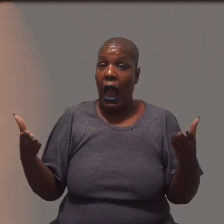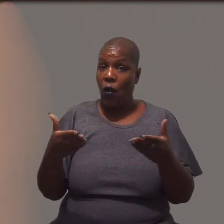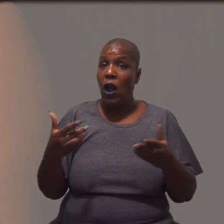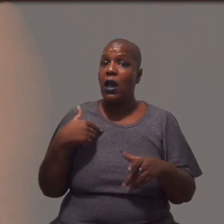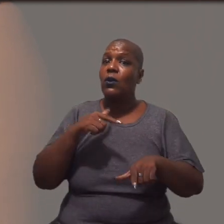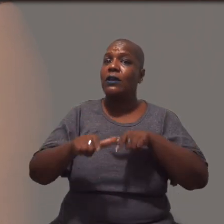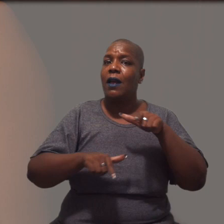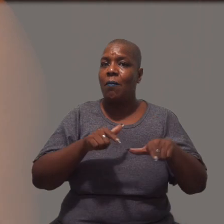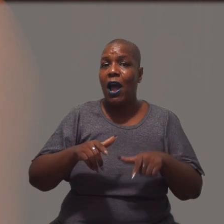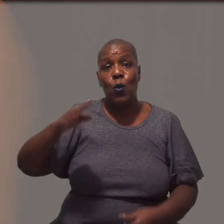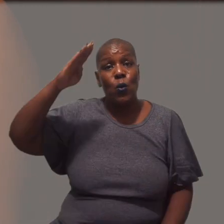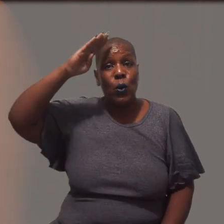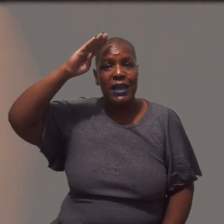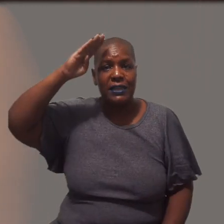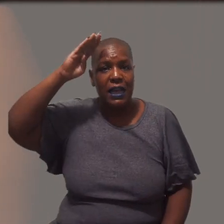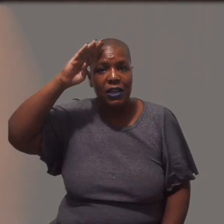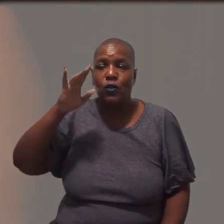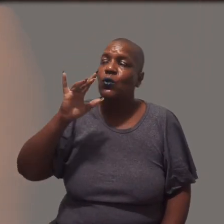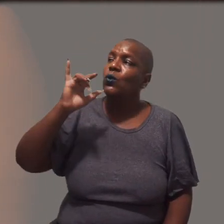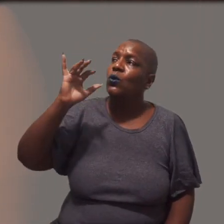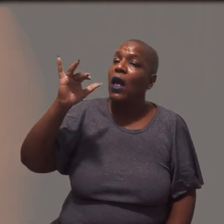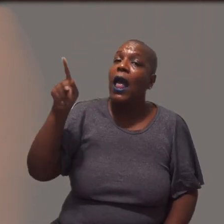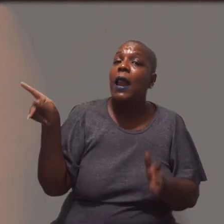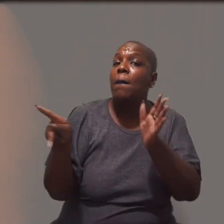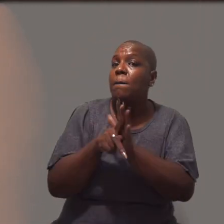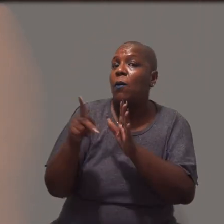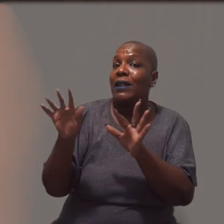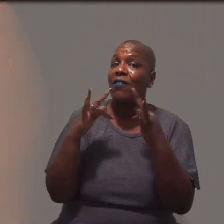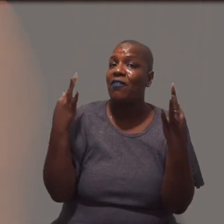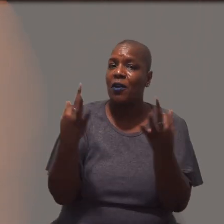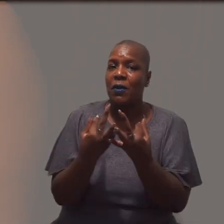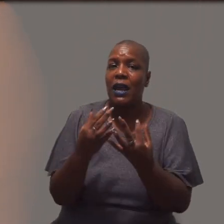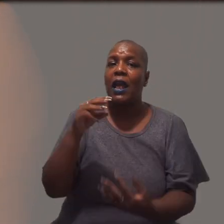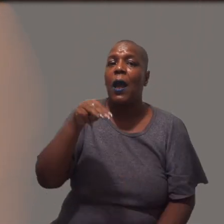como trompetista. O trompete, ele é um instrumento de sopro da família dos metais.